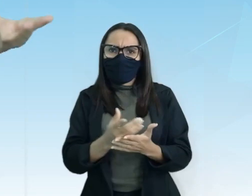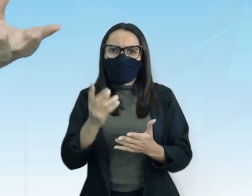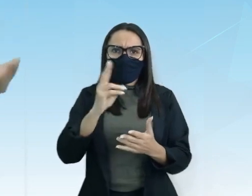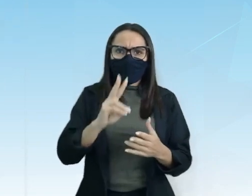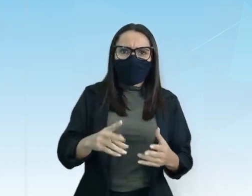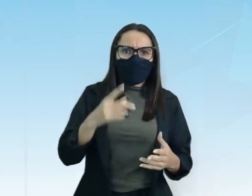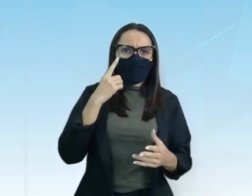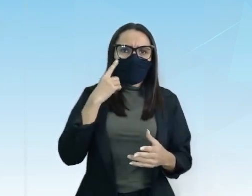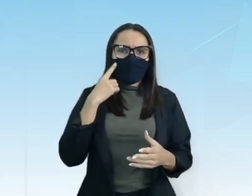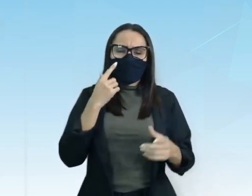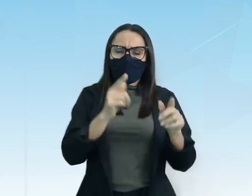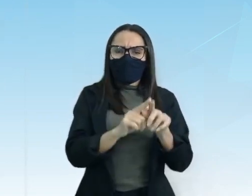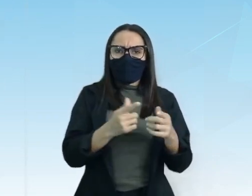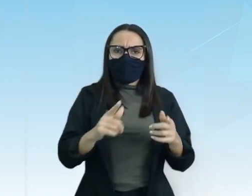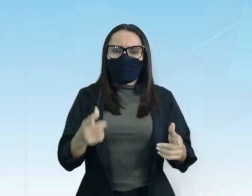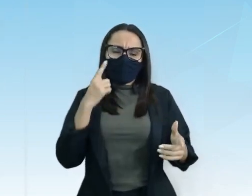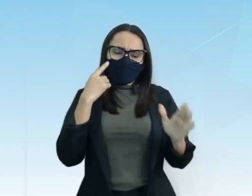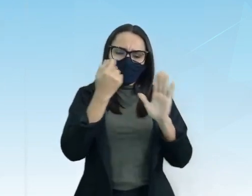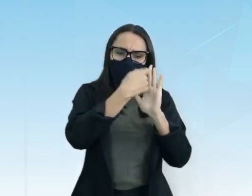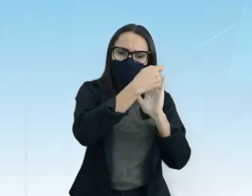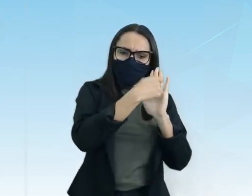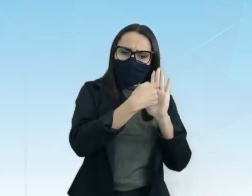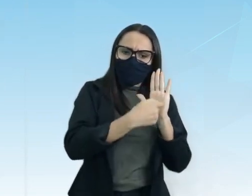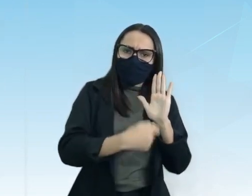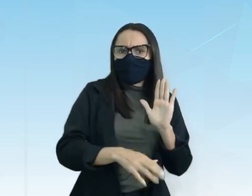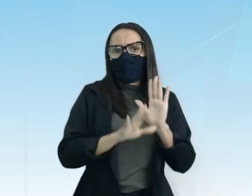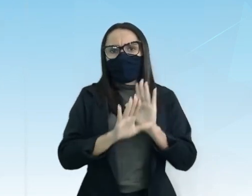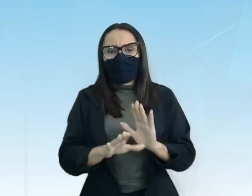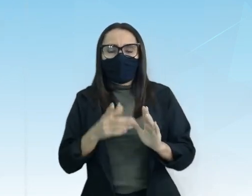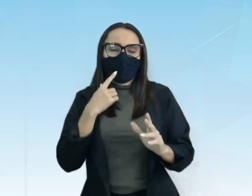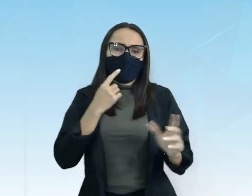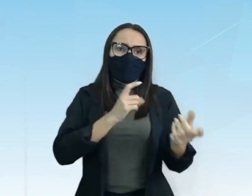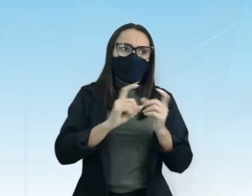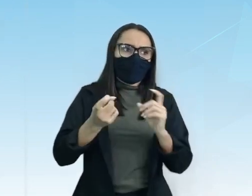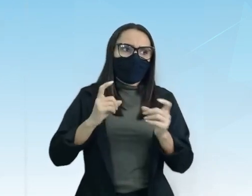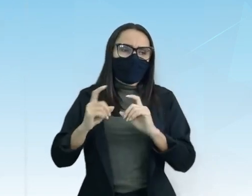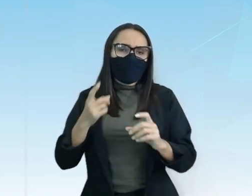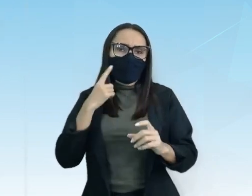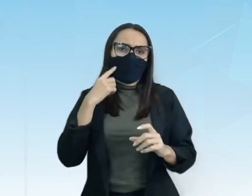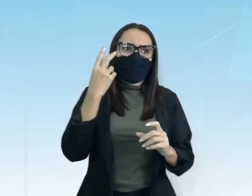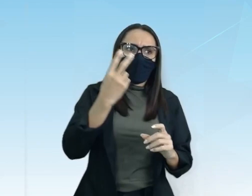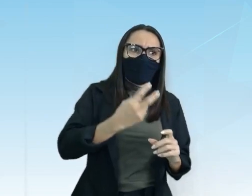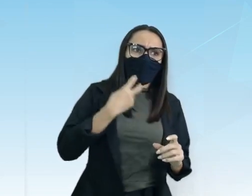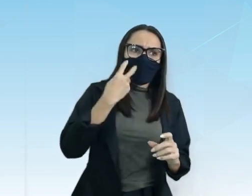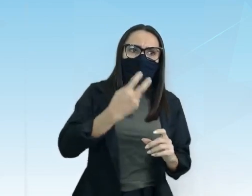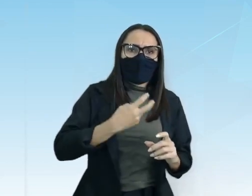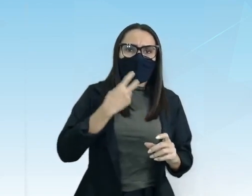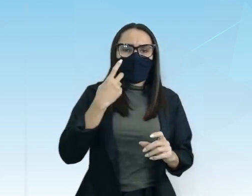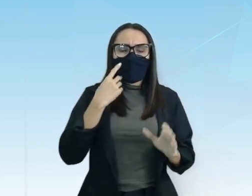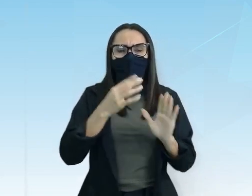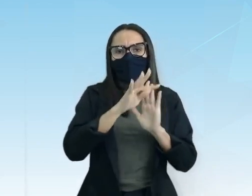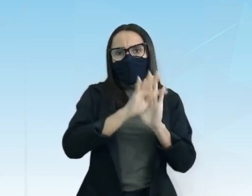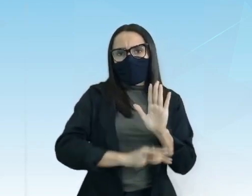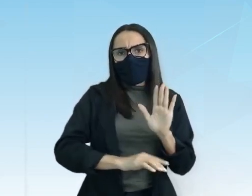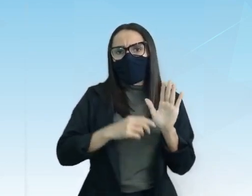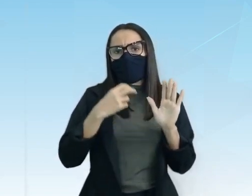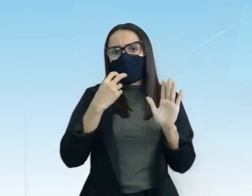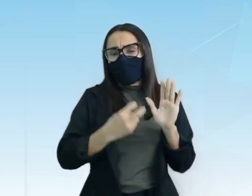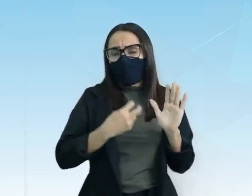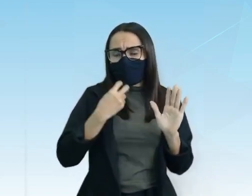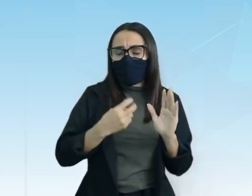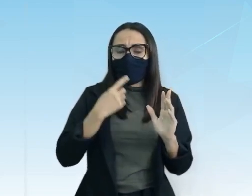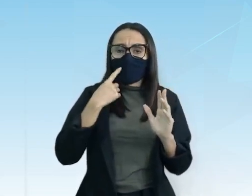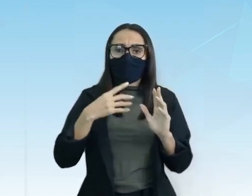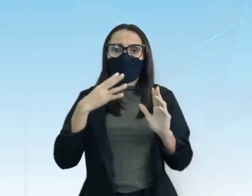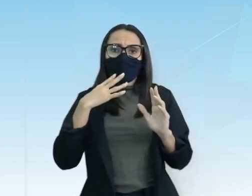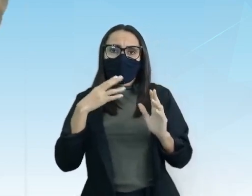norma padrão como a escrita. Hoje vamos debater um pouco mais sobre a oralidade, o texto oral. Vamos